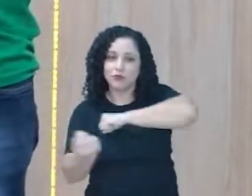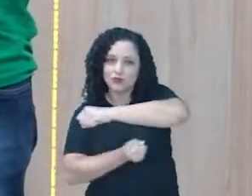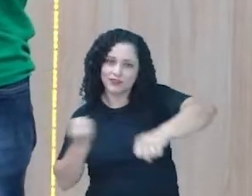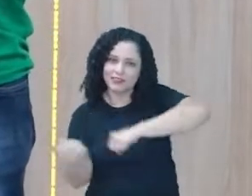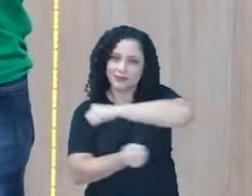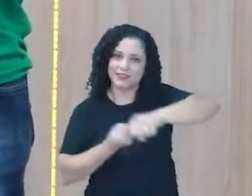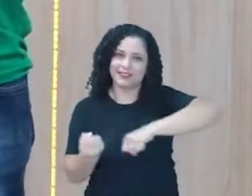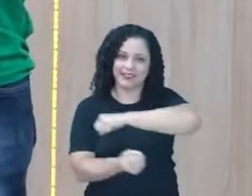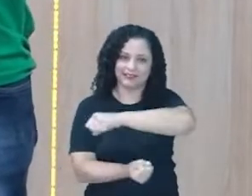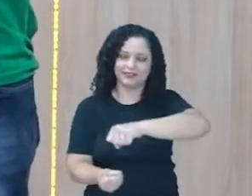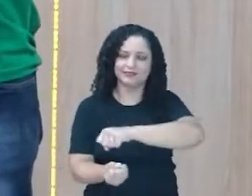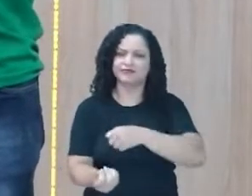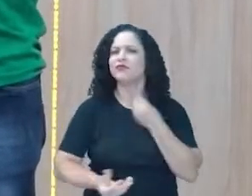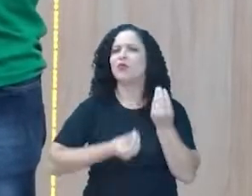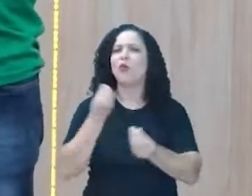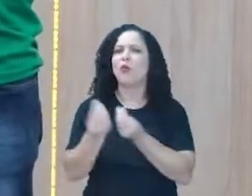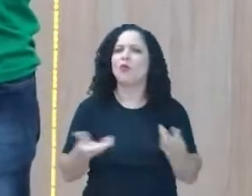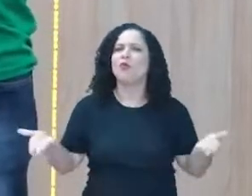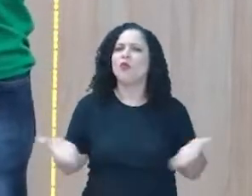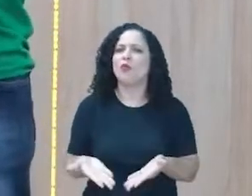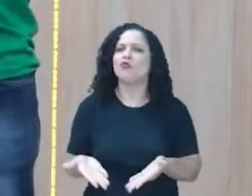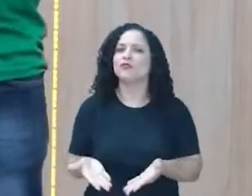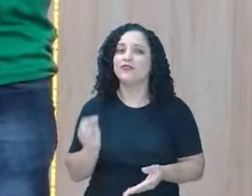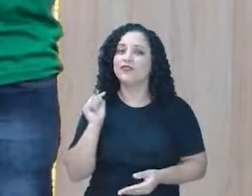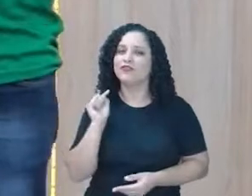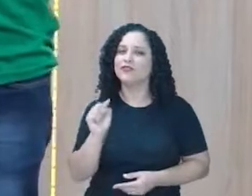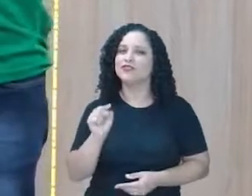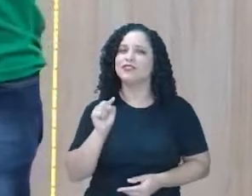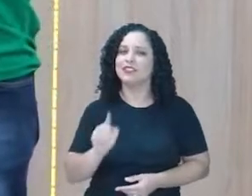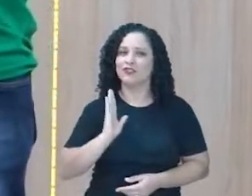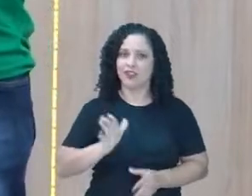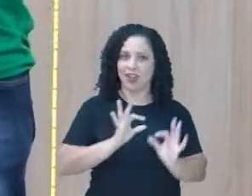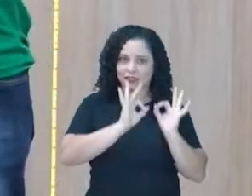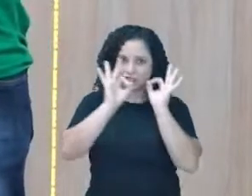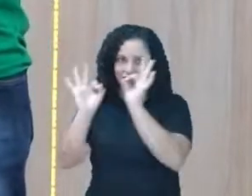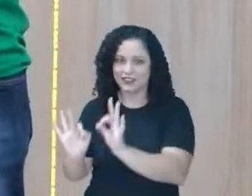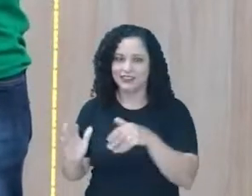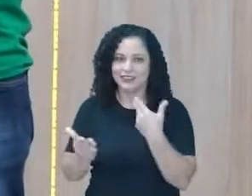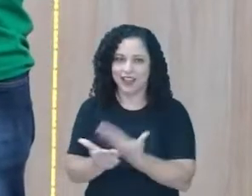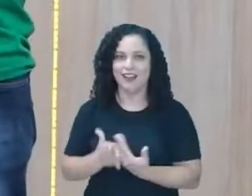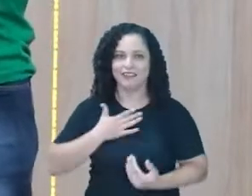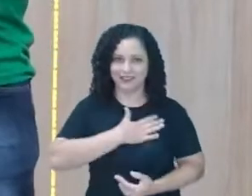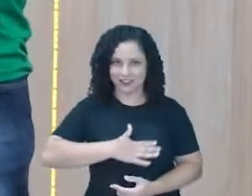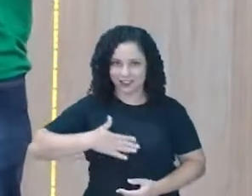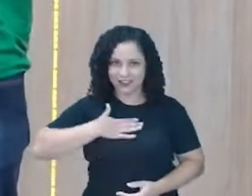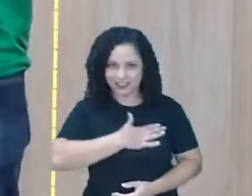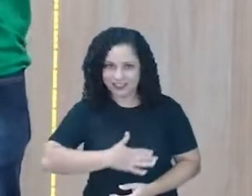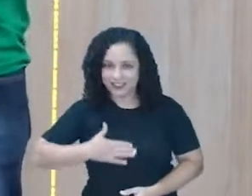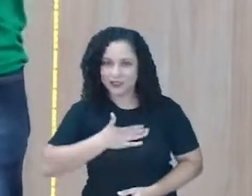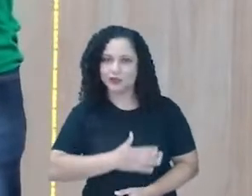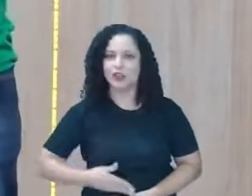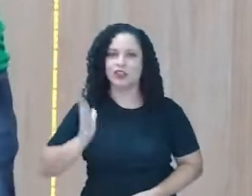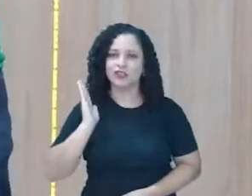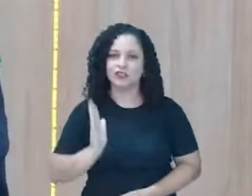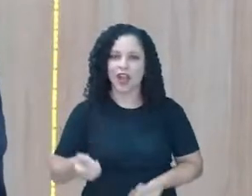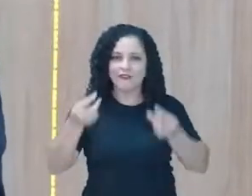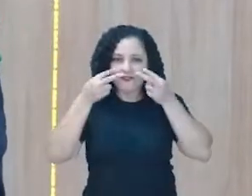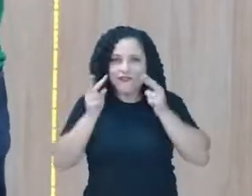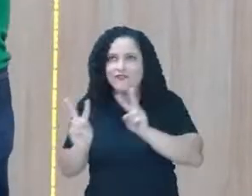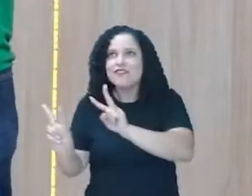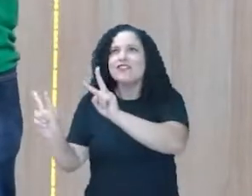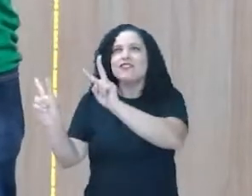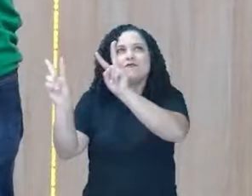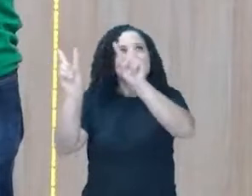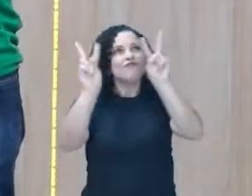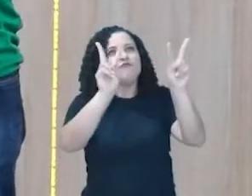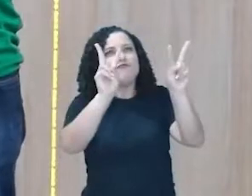sustentabilidade. Como é que tá o seu dia? Já assistiu às aulas direitinho? Tá gostando? Já olhou para fora hoje para ver como é que